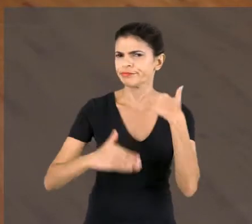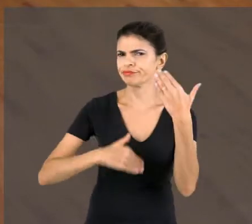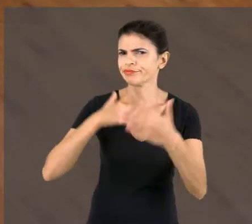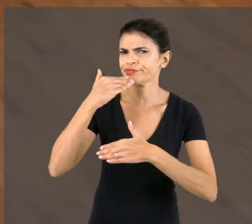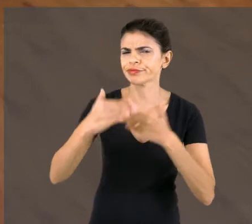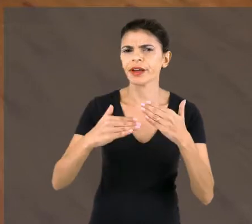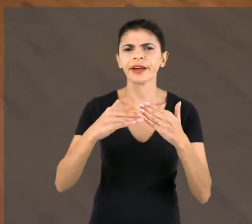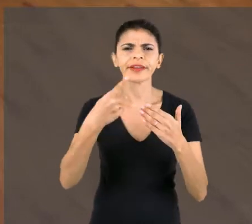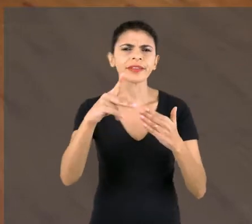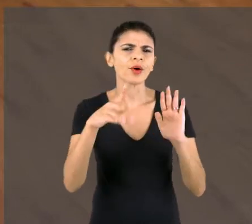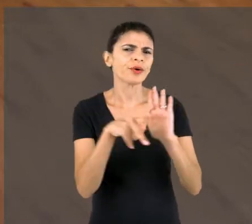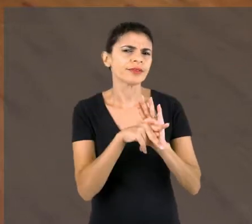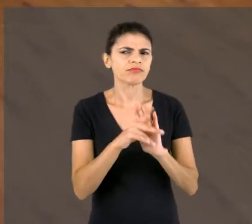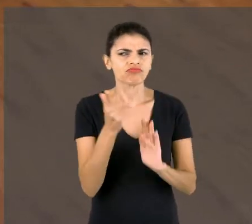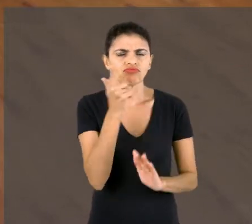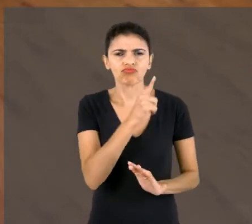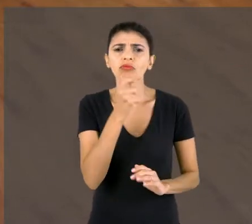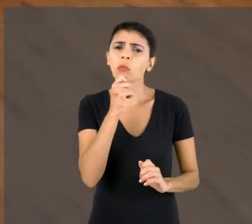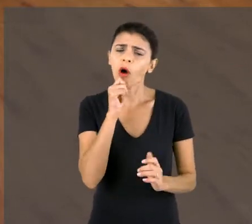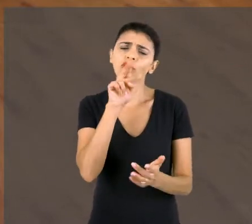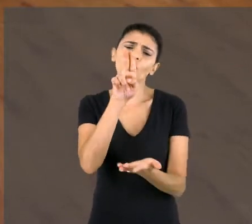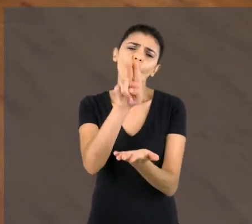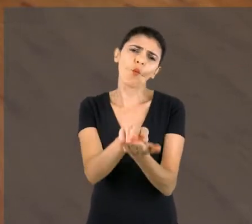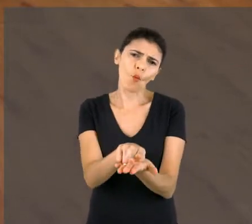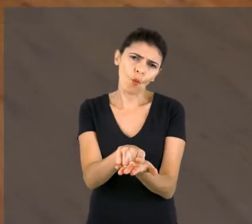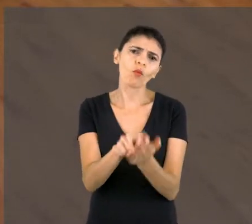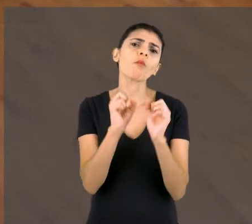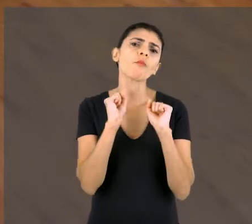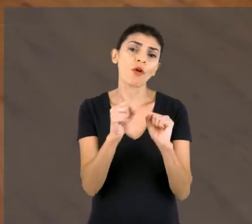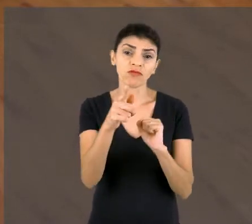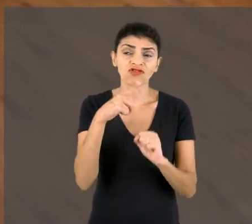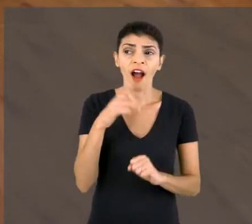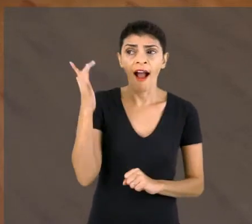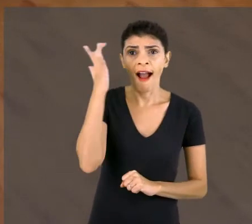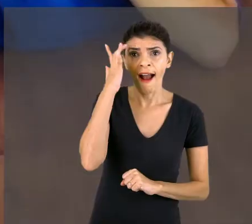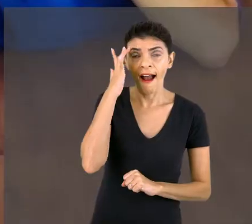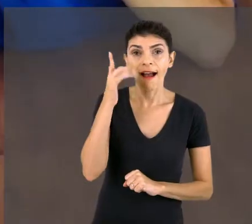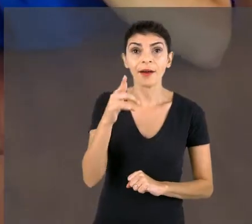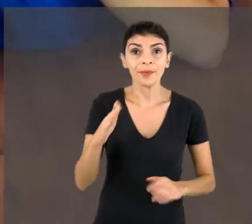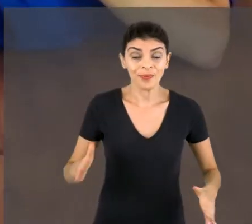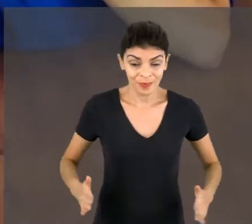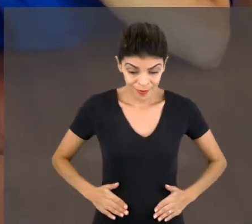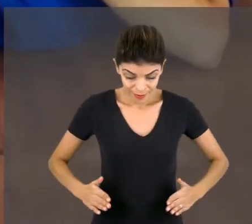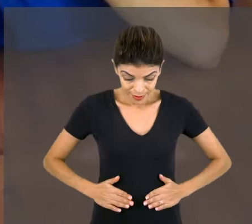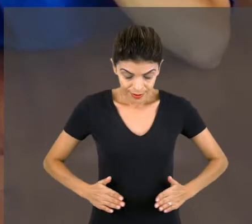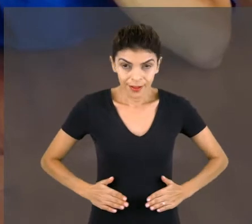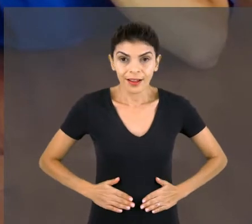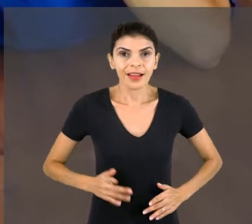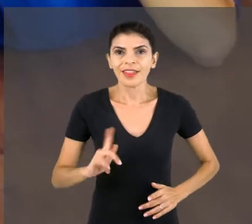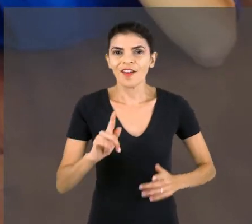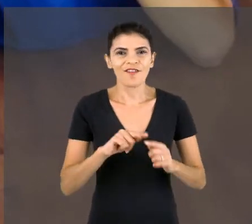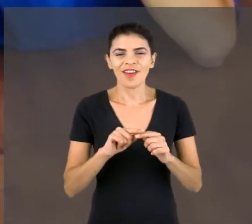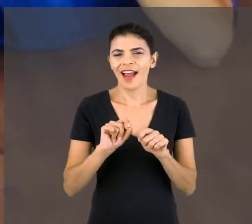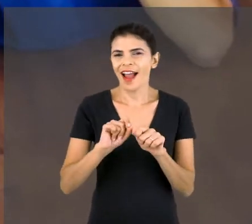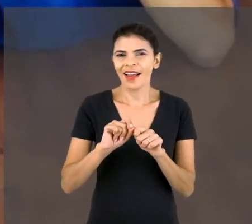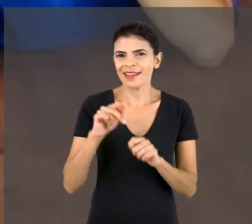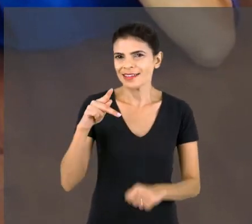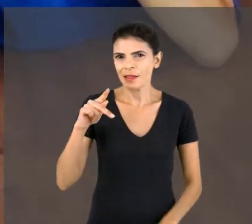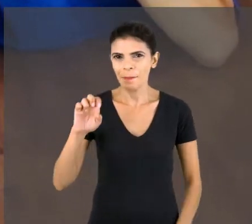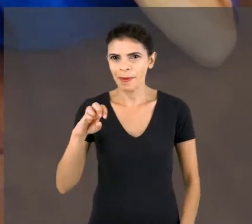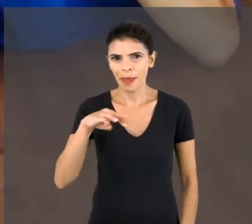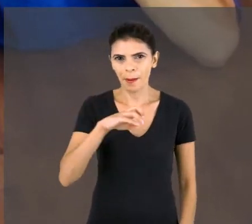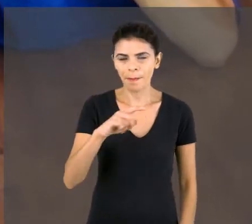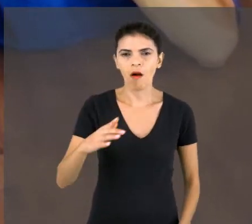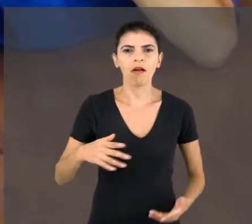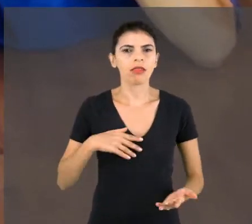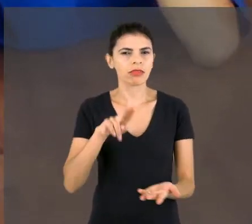mais avançado e se garante, sim, você pode trabalhar com a perna esticada. Ative o abdômen, não faça o pé-mão ou qualquer outra